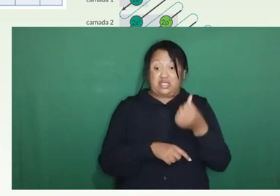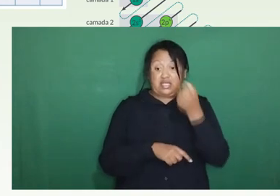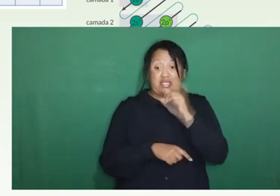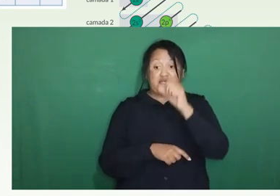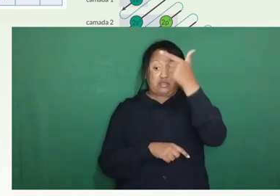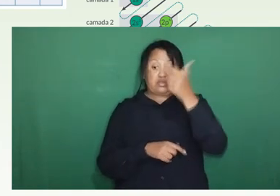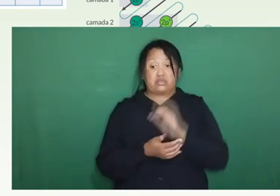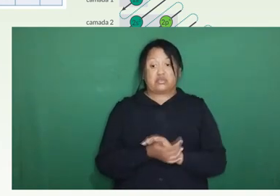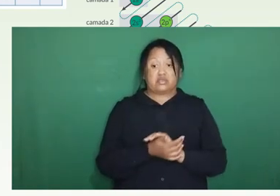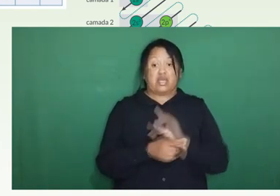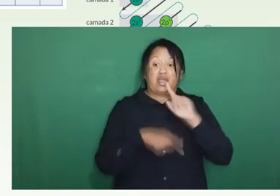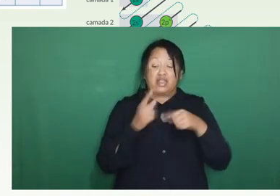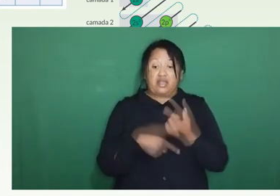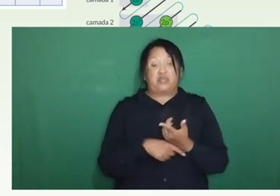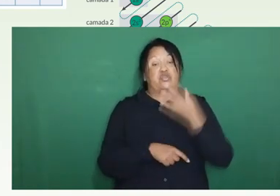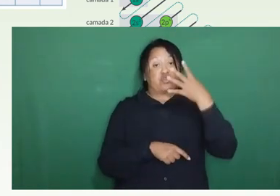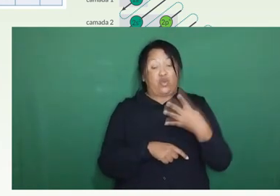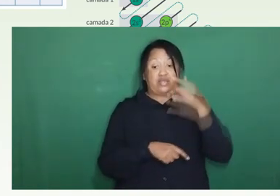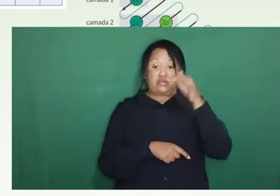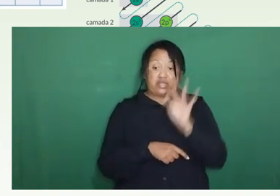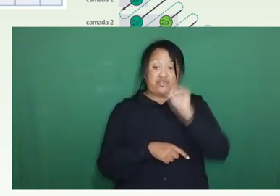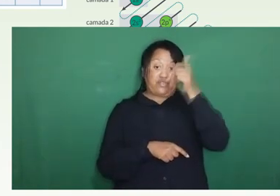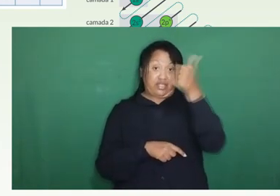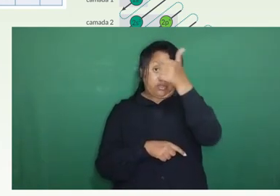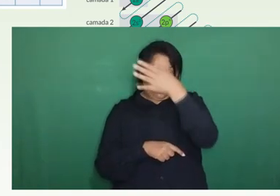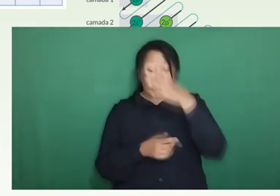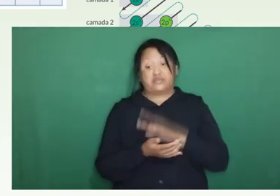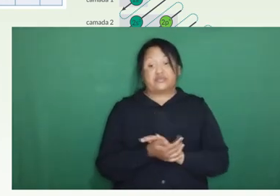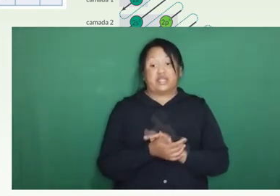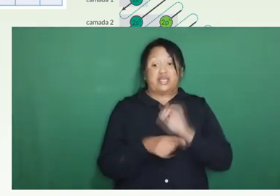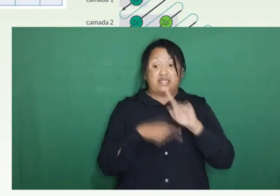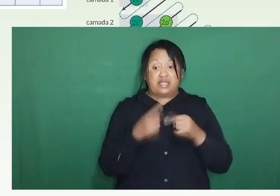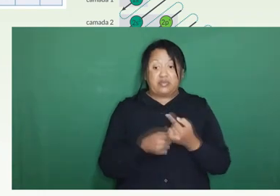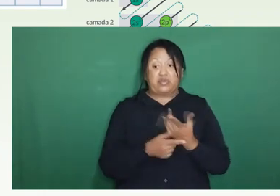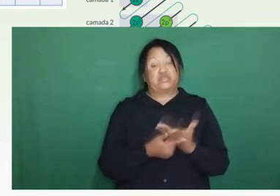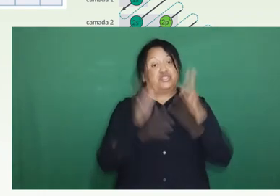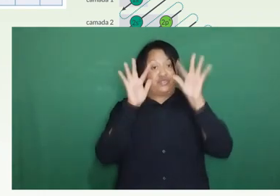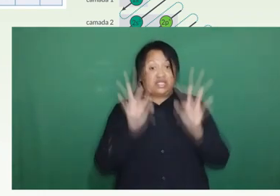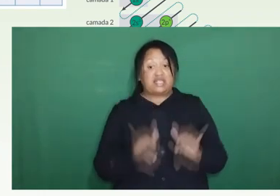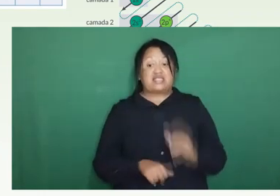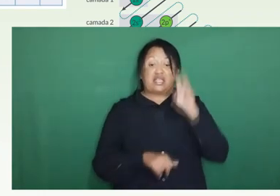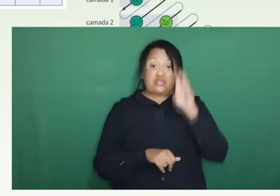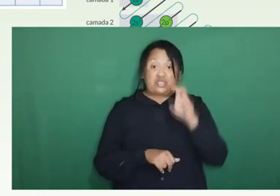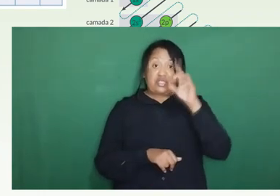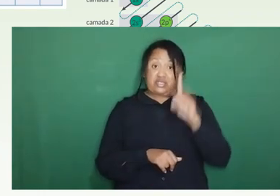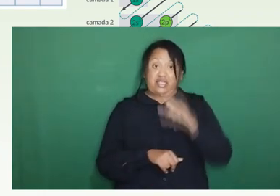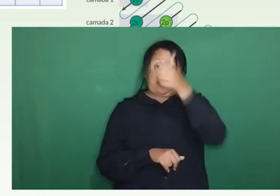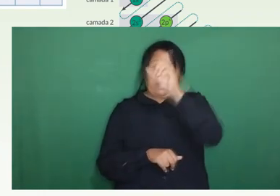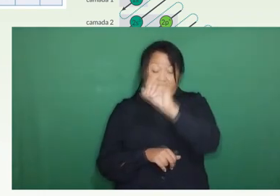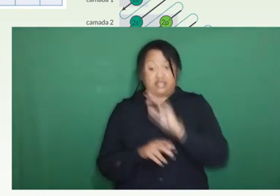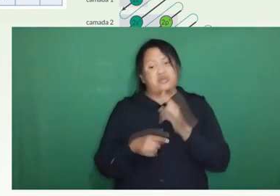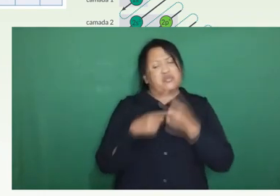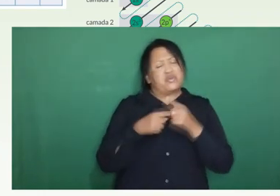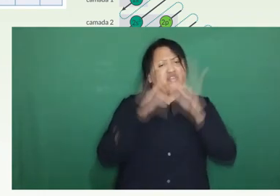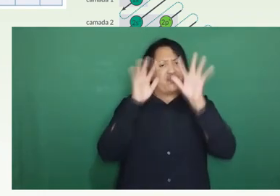6s2 depois do 6s2 vem quatro f14 e finaliza no cinco